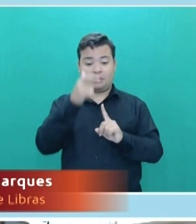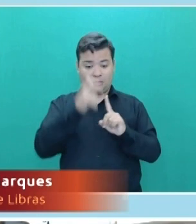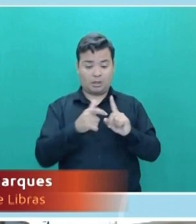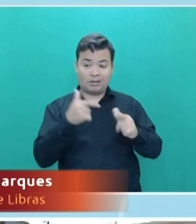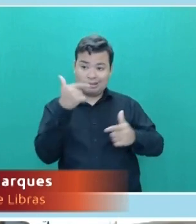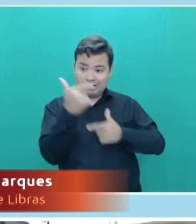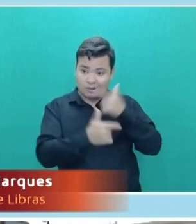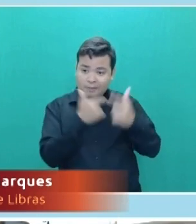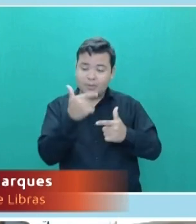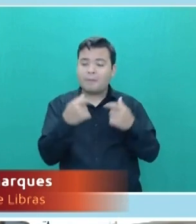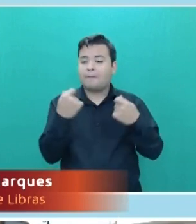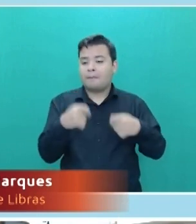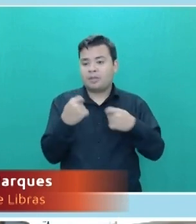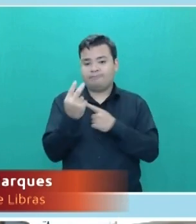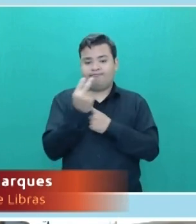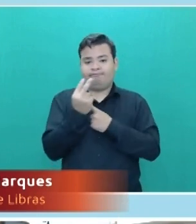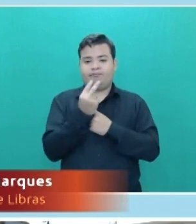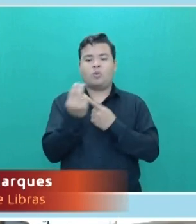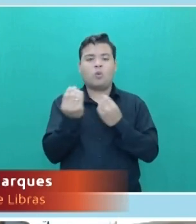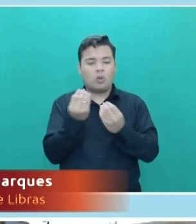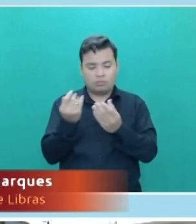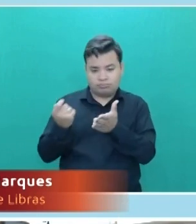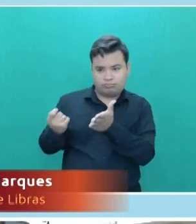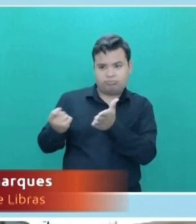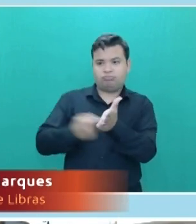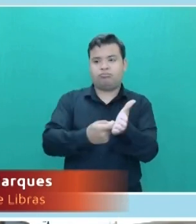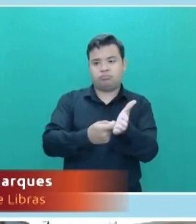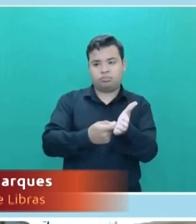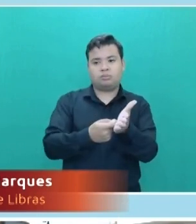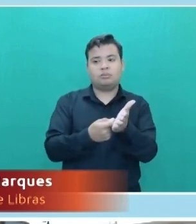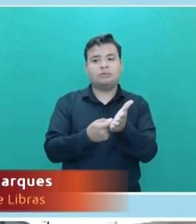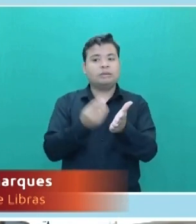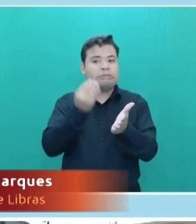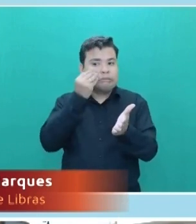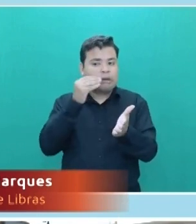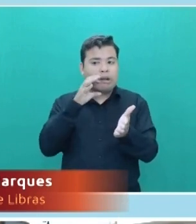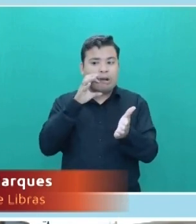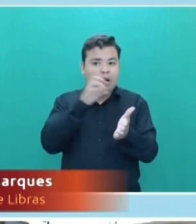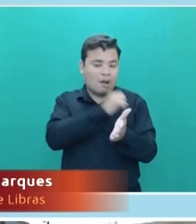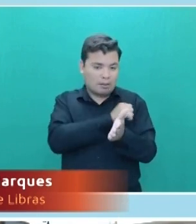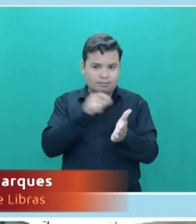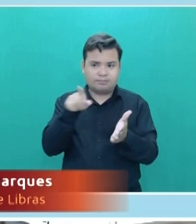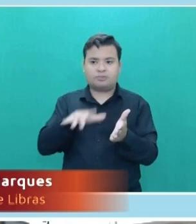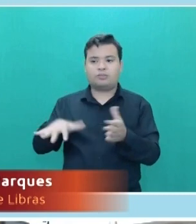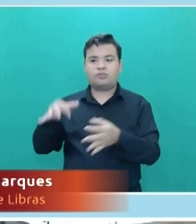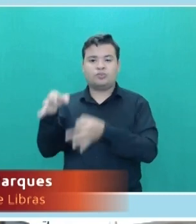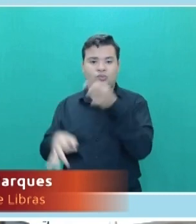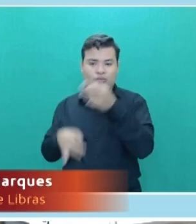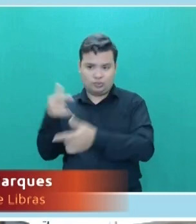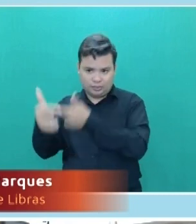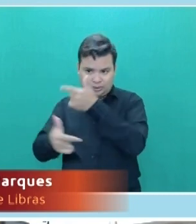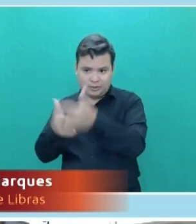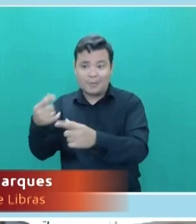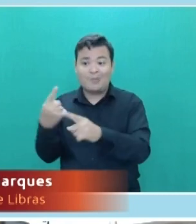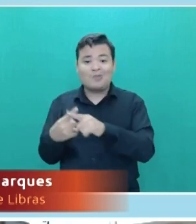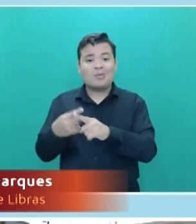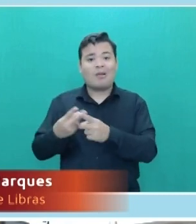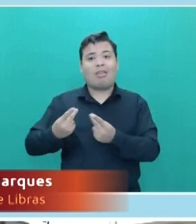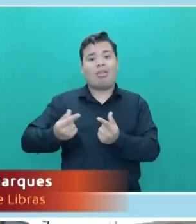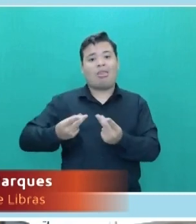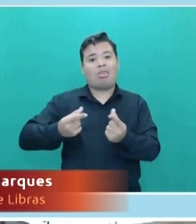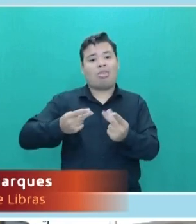é denunciar e tentar levar isso o mais rápido possível para a Justiça do Trabalho, para que essas injustiças não se